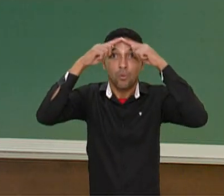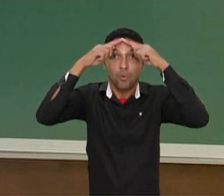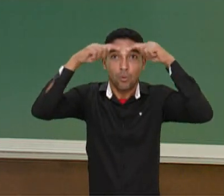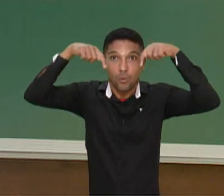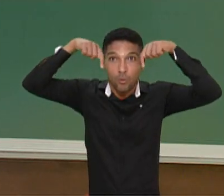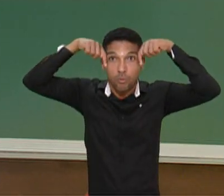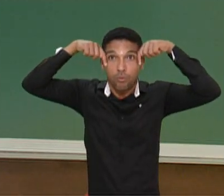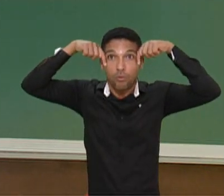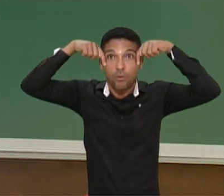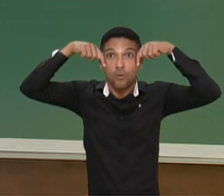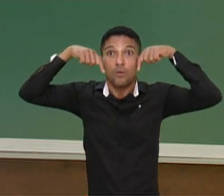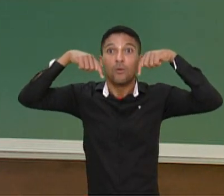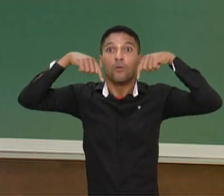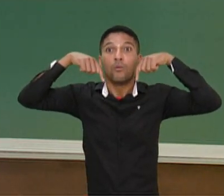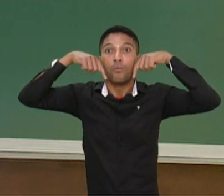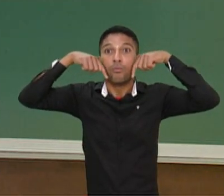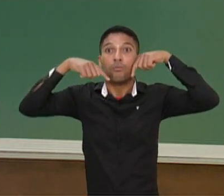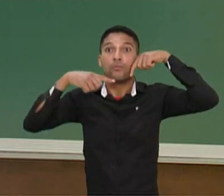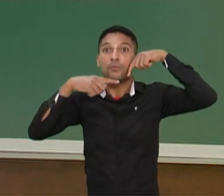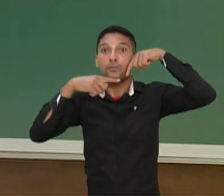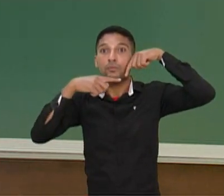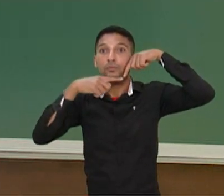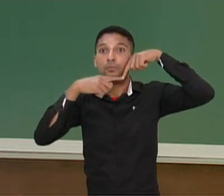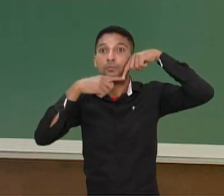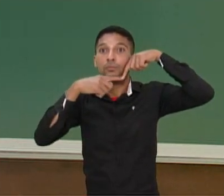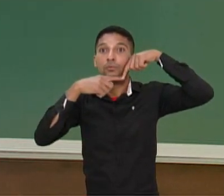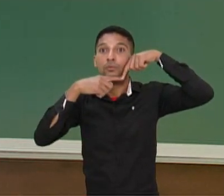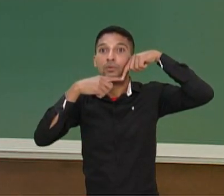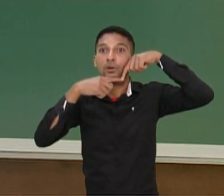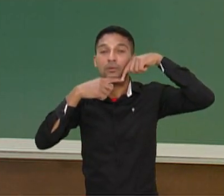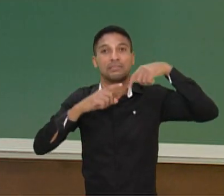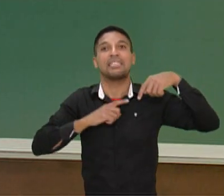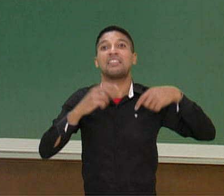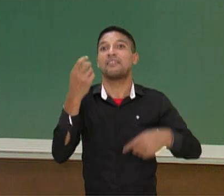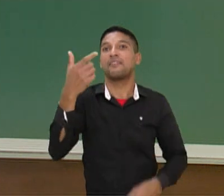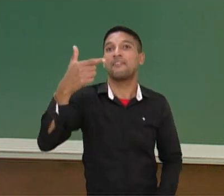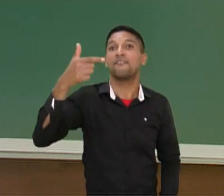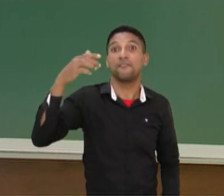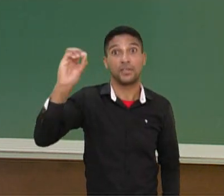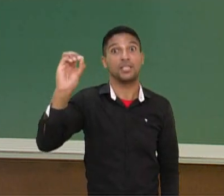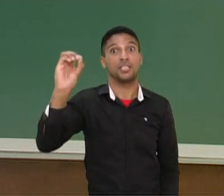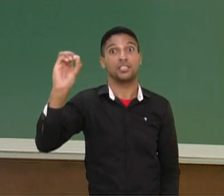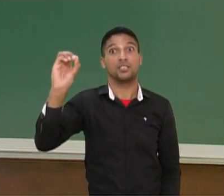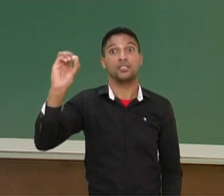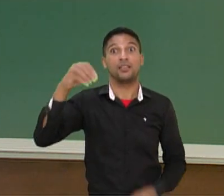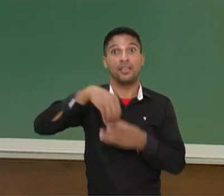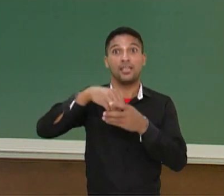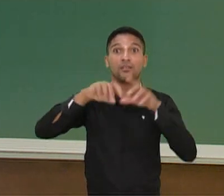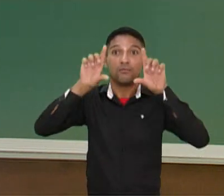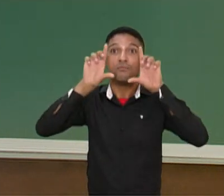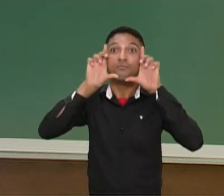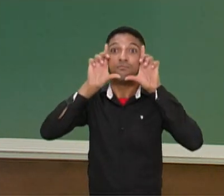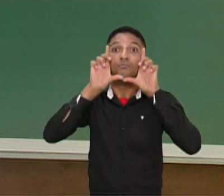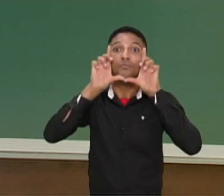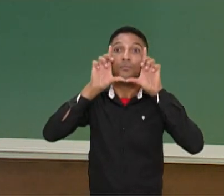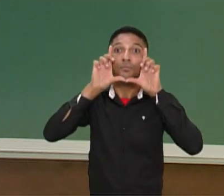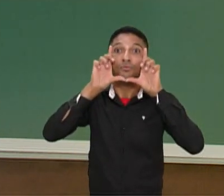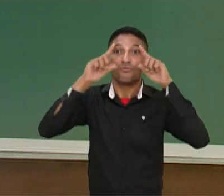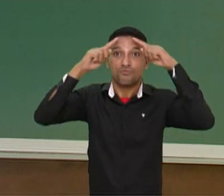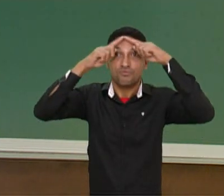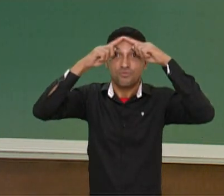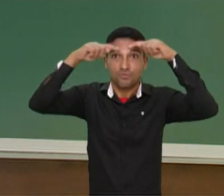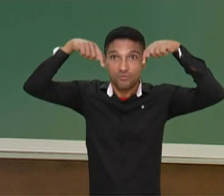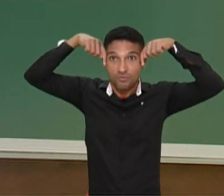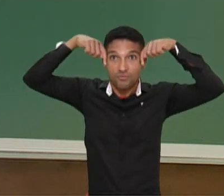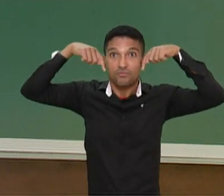octógono. É bastante, né? Vai aumentando muito, muito, muito. E, como eu falei, o desenho das estrelas formadas